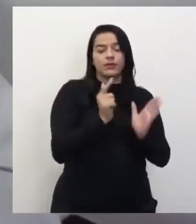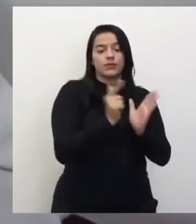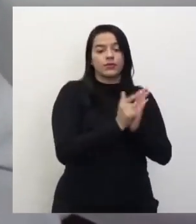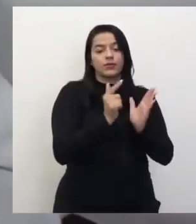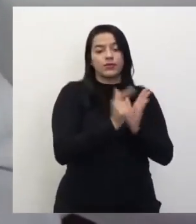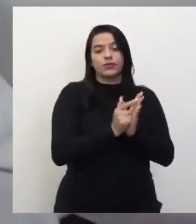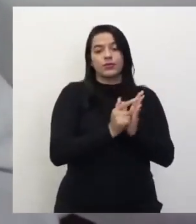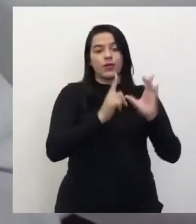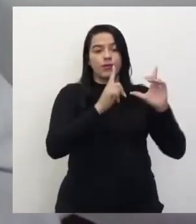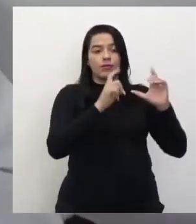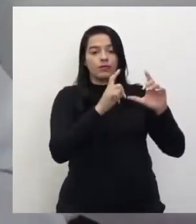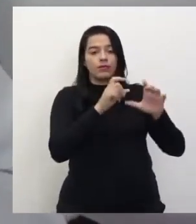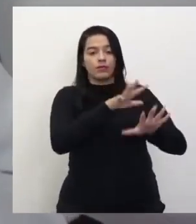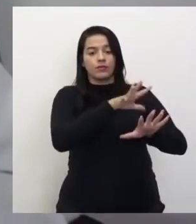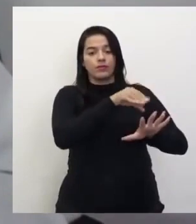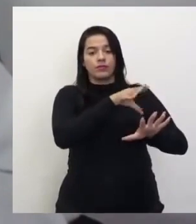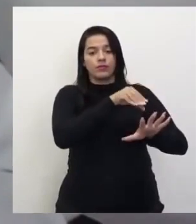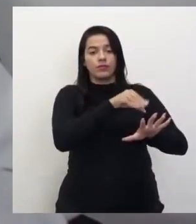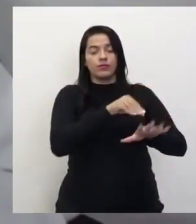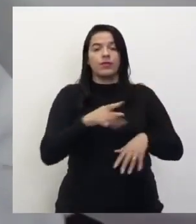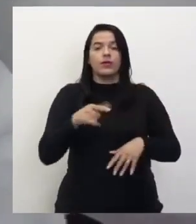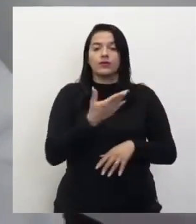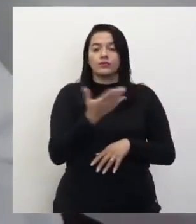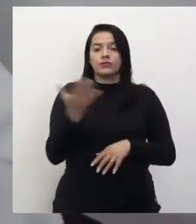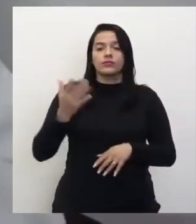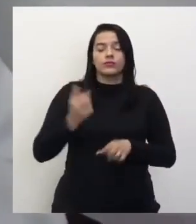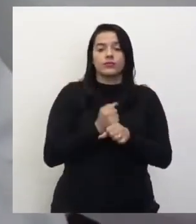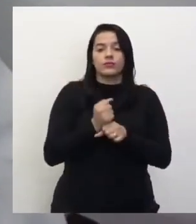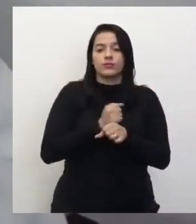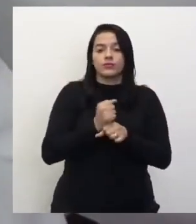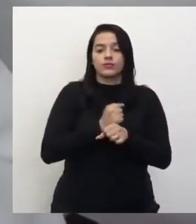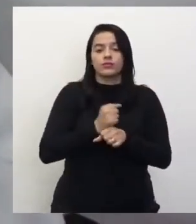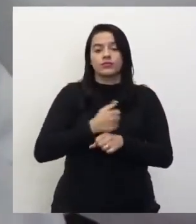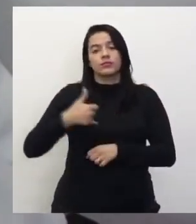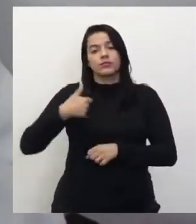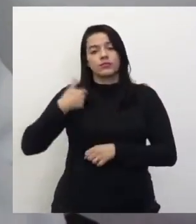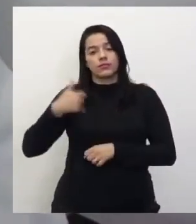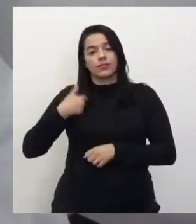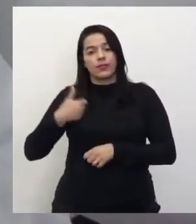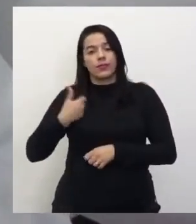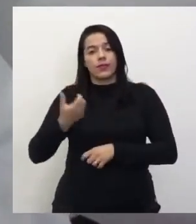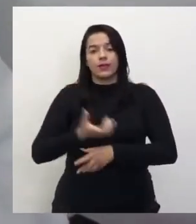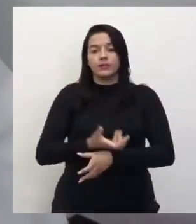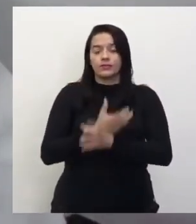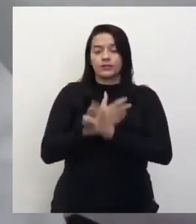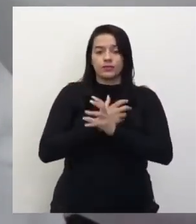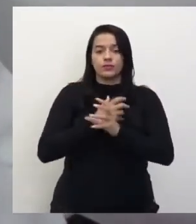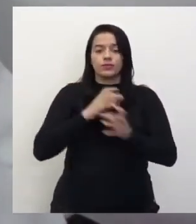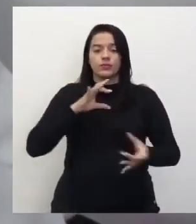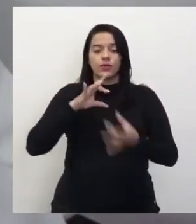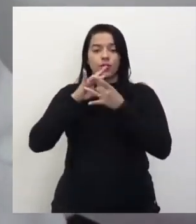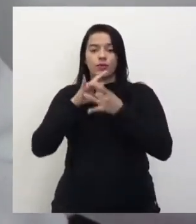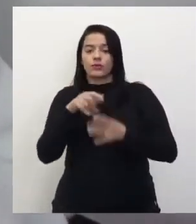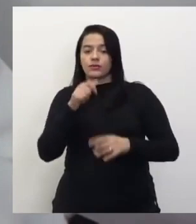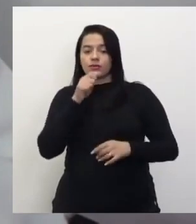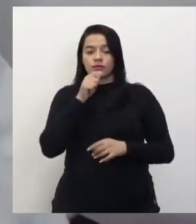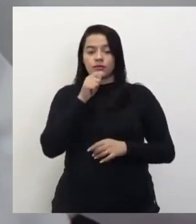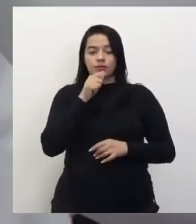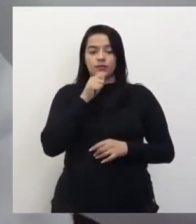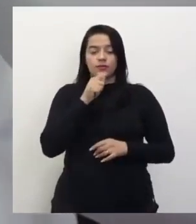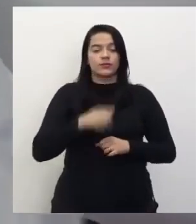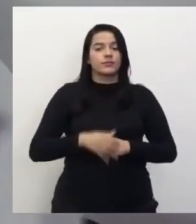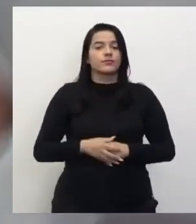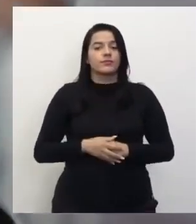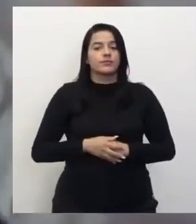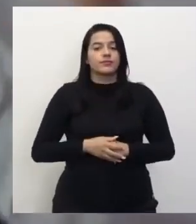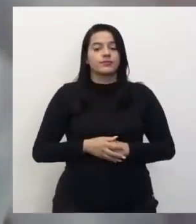ele fala, sua idade óssea é de tantos anos, por causa que os ossos ainda não estão ligadinhos direitinho, tá bom? E